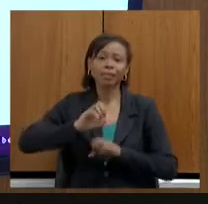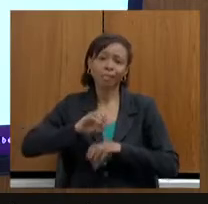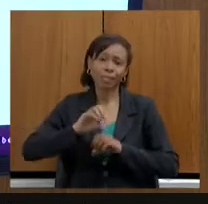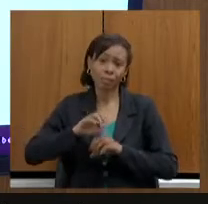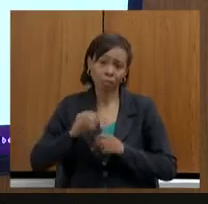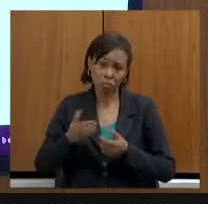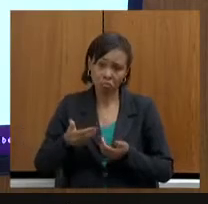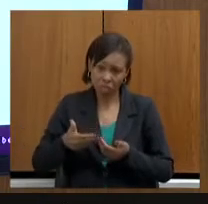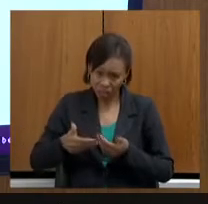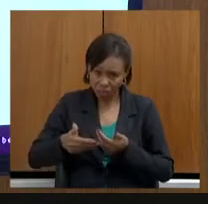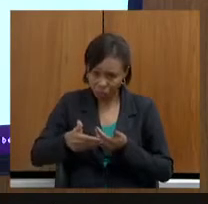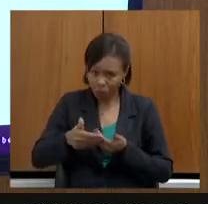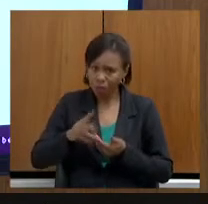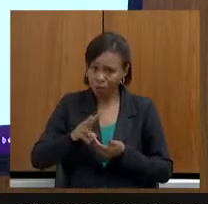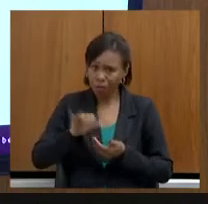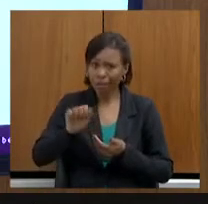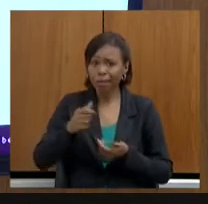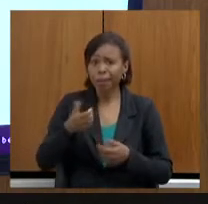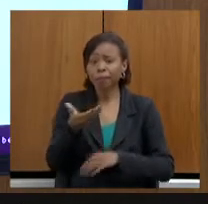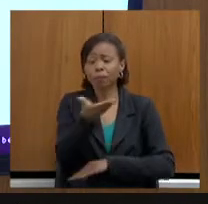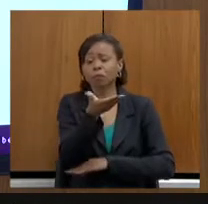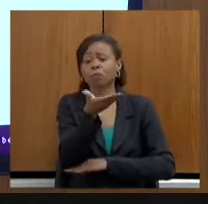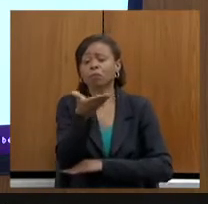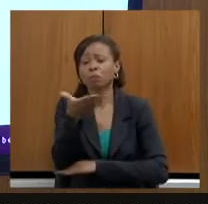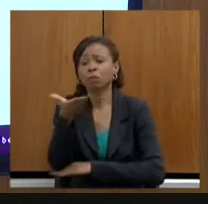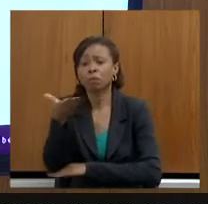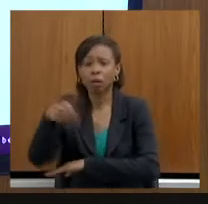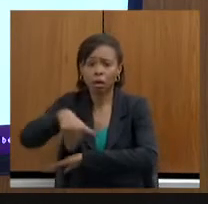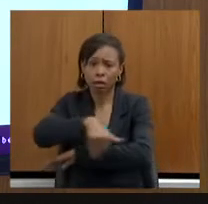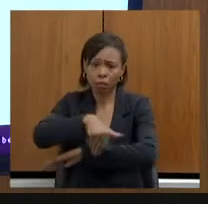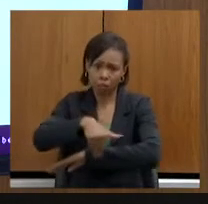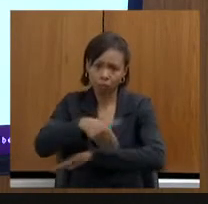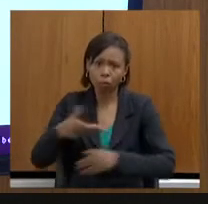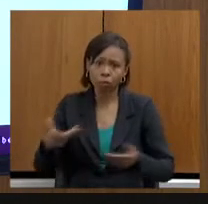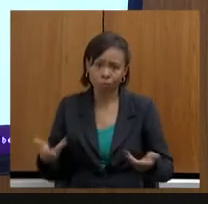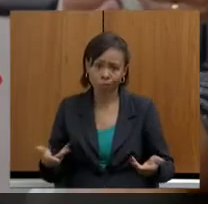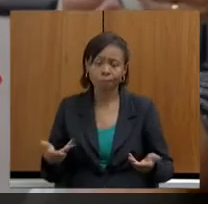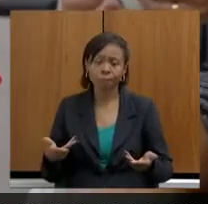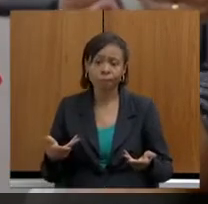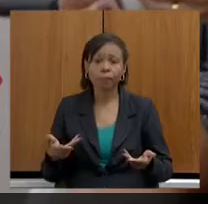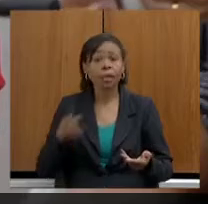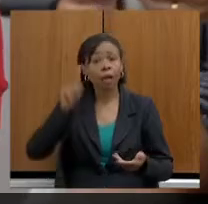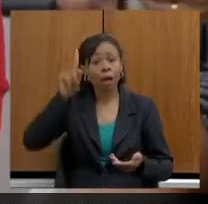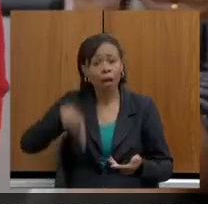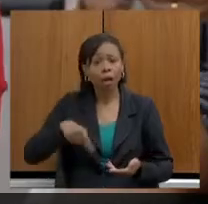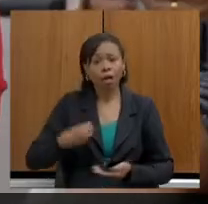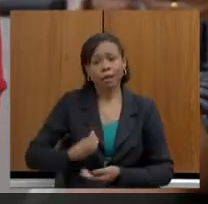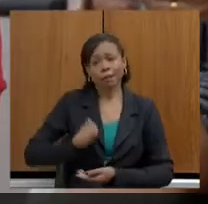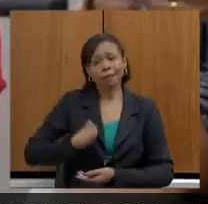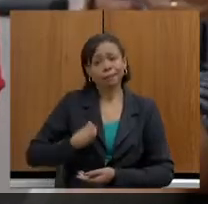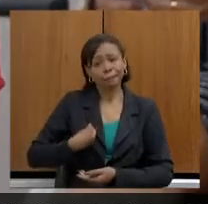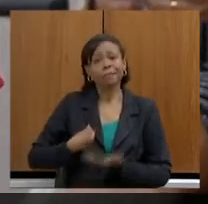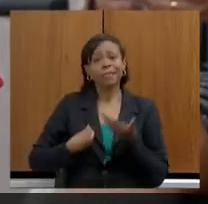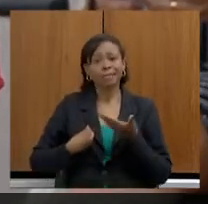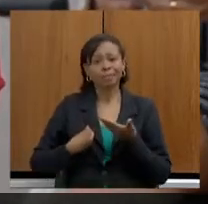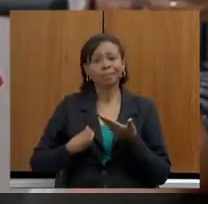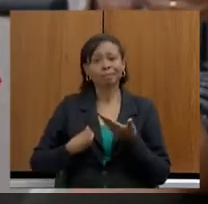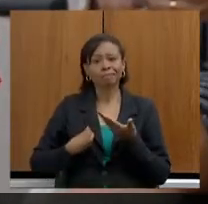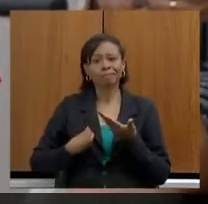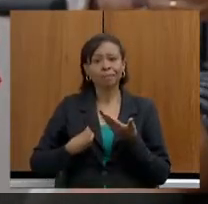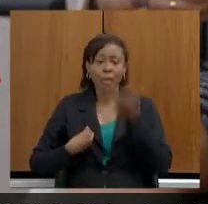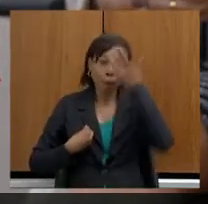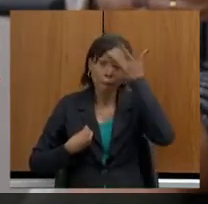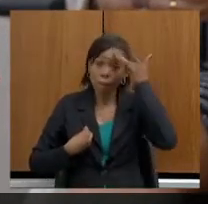daqui a pouco teremos que pedir esmolas nas ruas isso é a é a vida de uma pessoa que